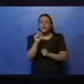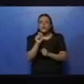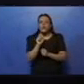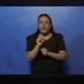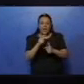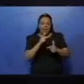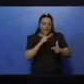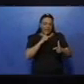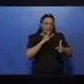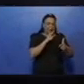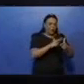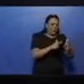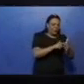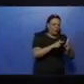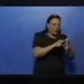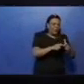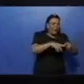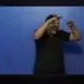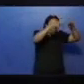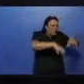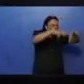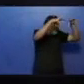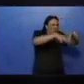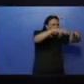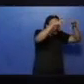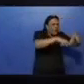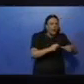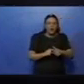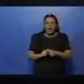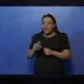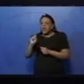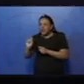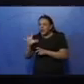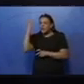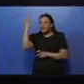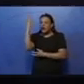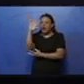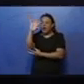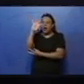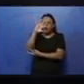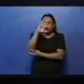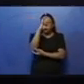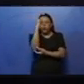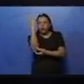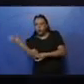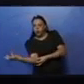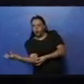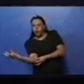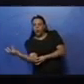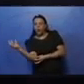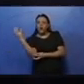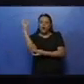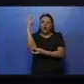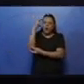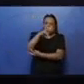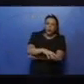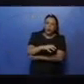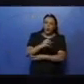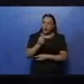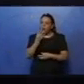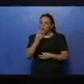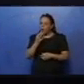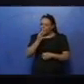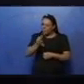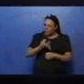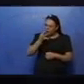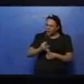causa, as fortes chuvas. E a consequência? A queda das árvores. Ok? Um argumento também muito bom, muito